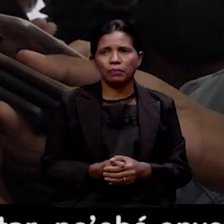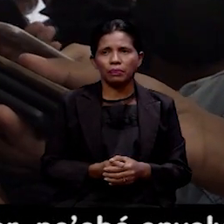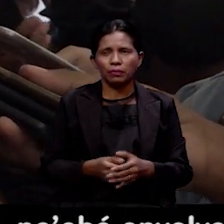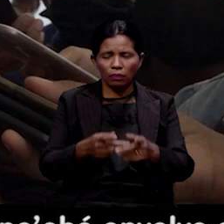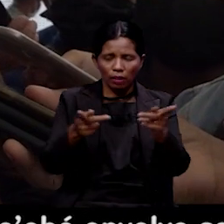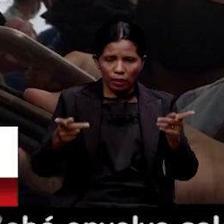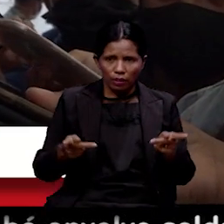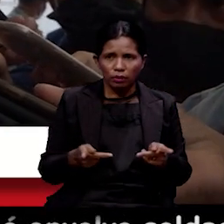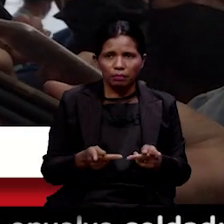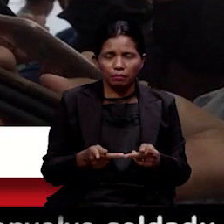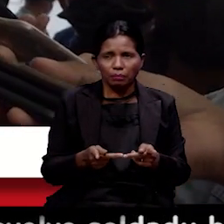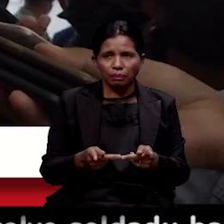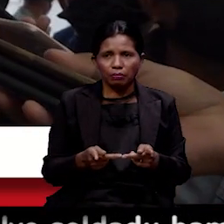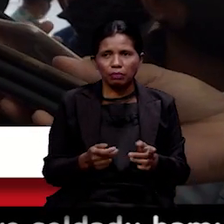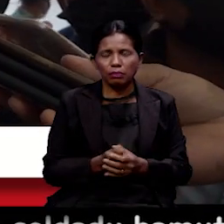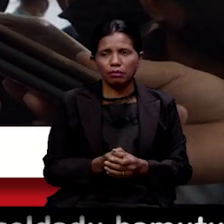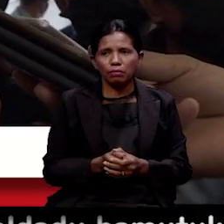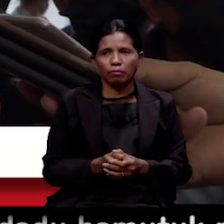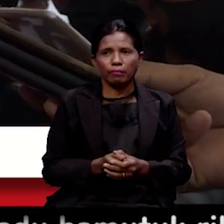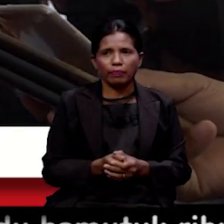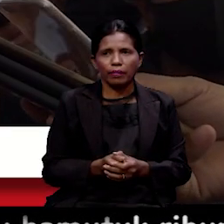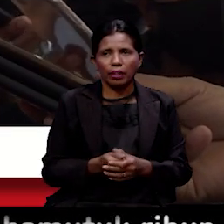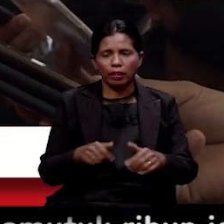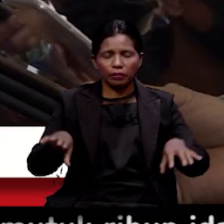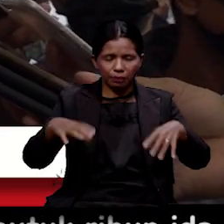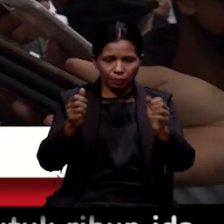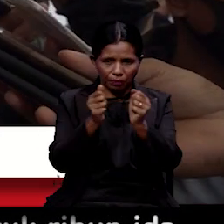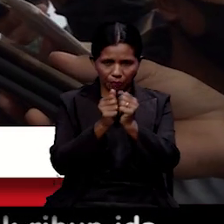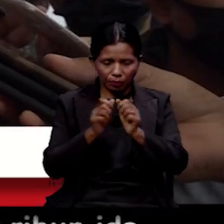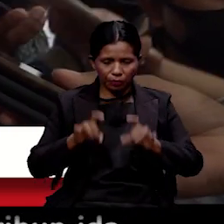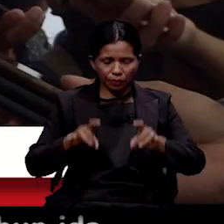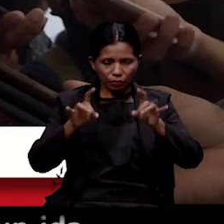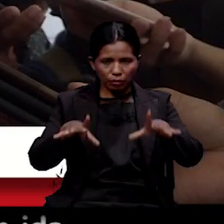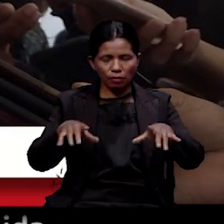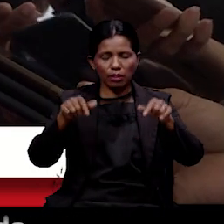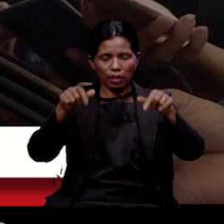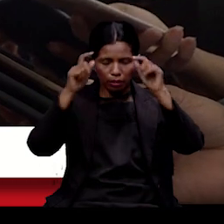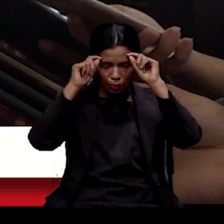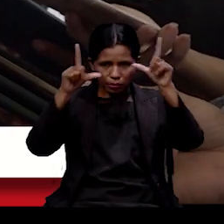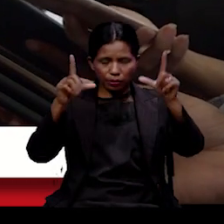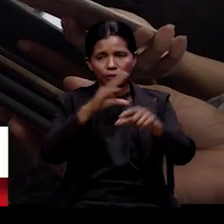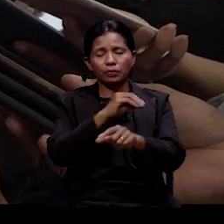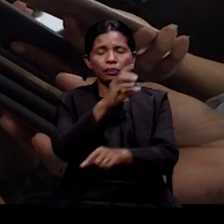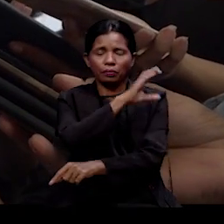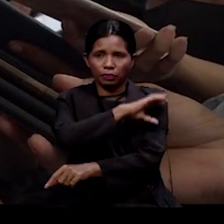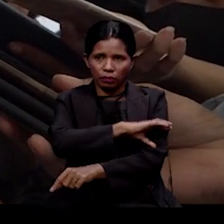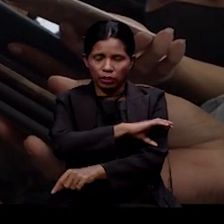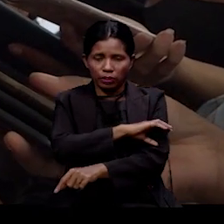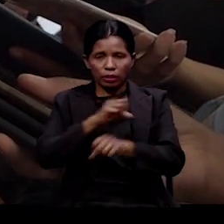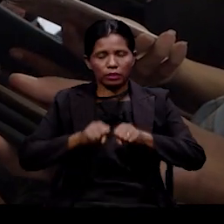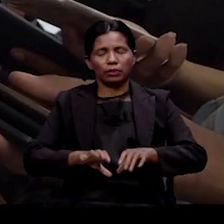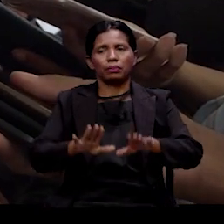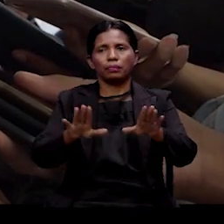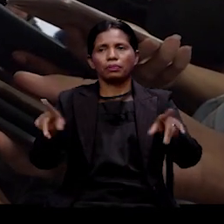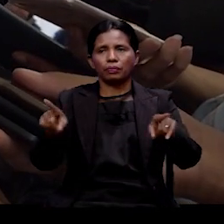a cooperação australiana, Timor-Leste e a área de segurança marítima. Também Hanessa, General Lere,